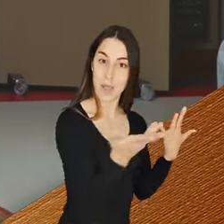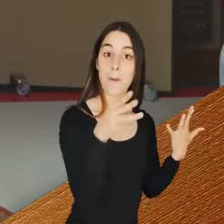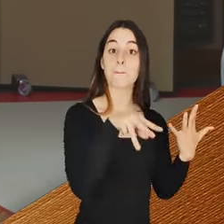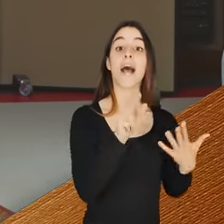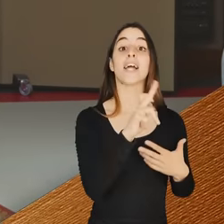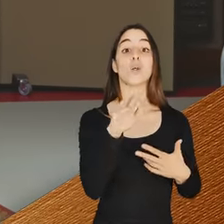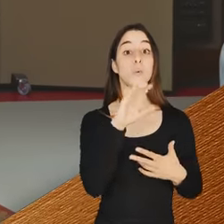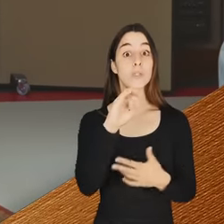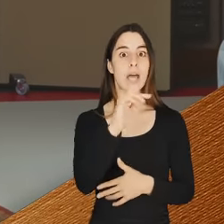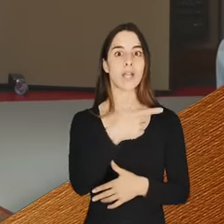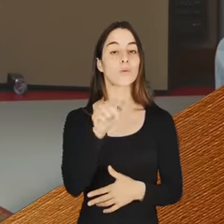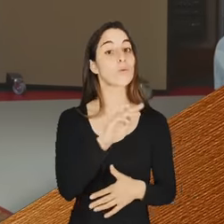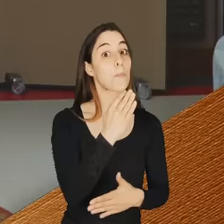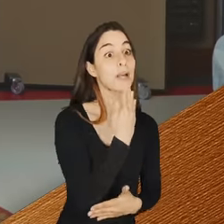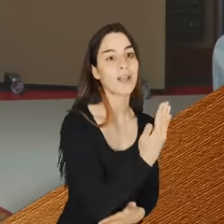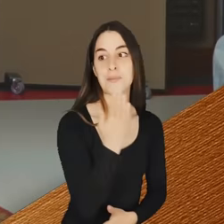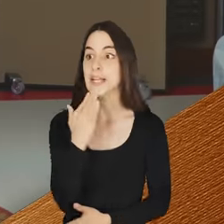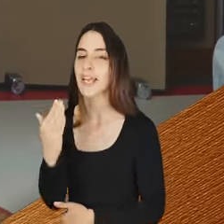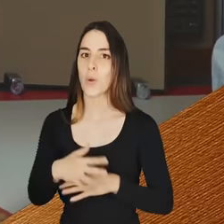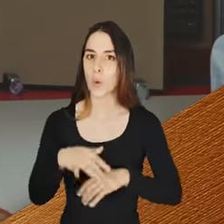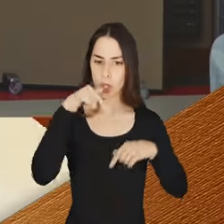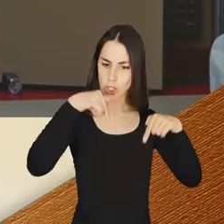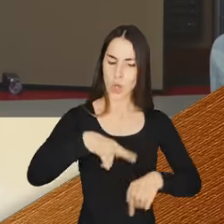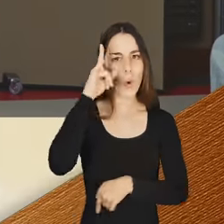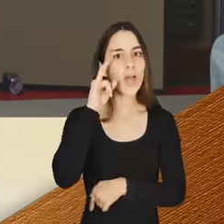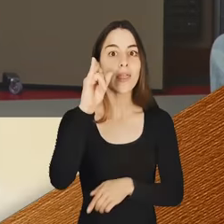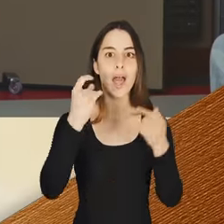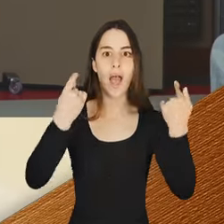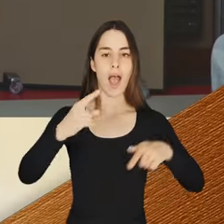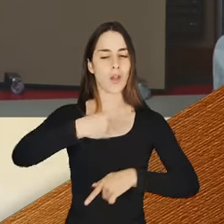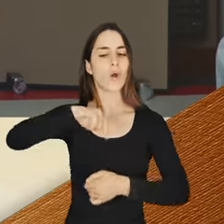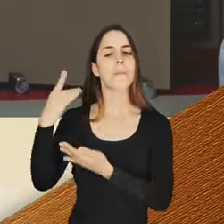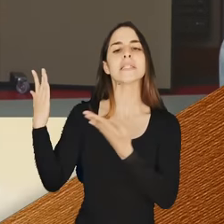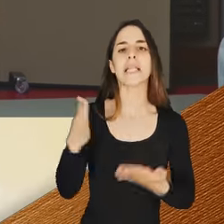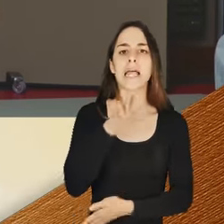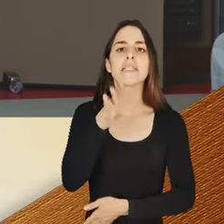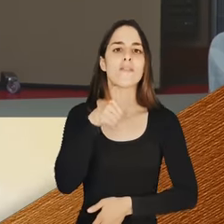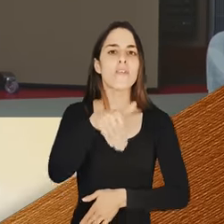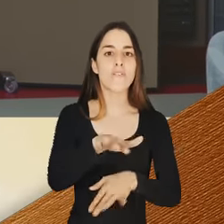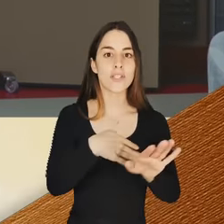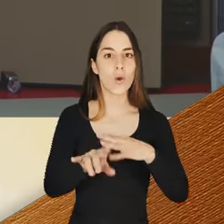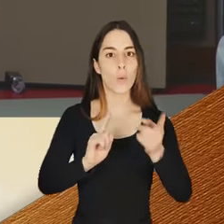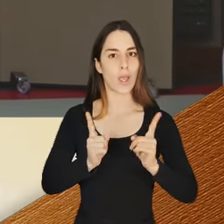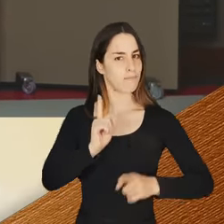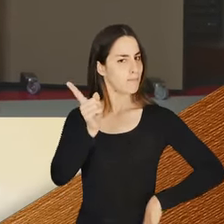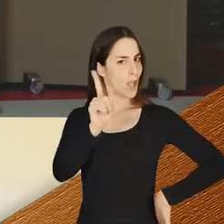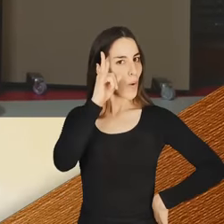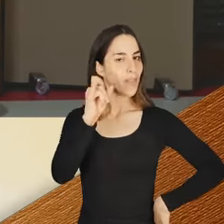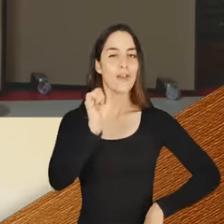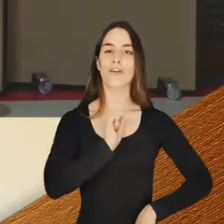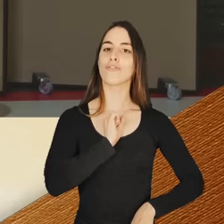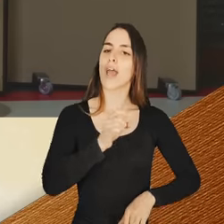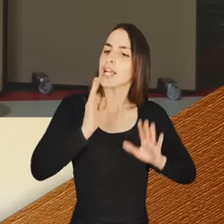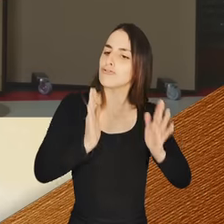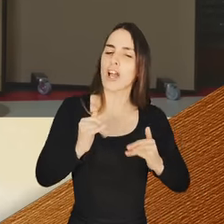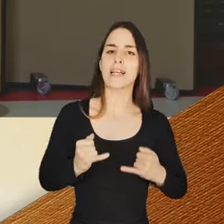obrigado. Mário, muito obrigada. Olha, eu hoje tenho uma ideia, Joana. Não vamos apresentar, não vamos dizer o que é que vamos fazer no programa. Vamos já passar para o momento de culinária ali com o nosso chefe, porque